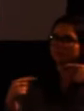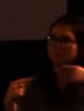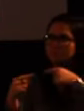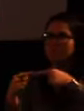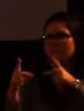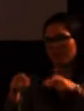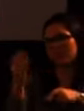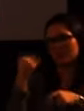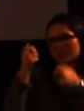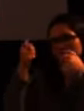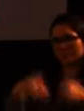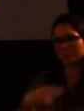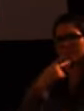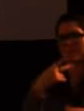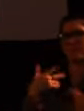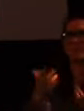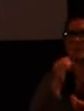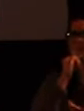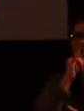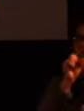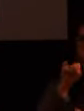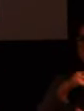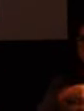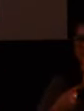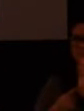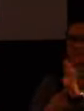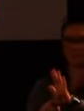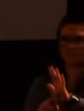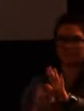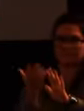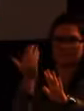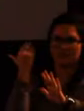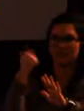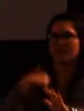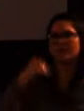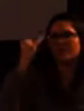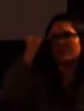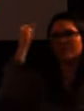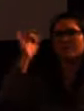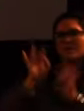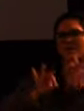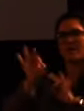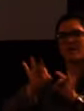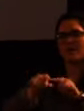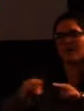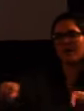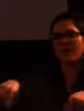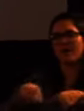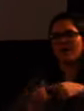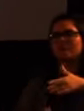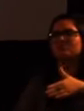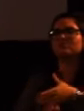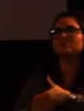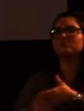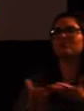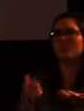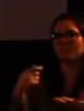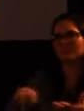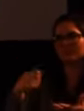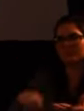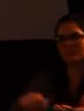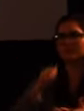como eu falei. Então, quando nós trouxemos essa ideia da área máxima do lote, claro que nós vamos